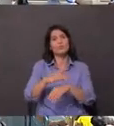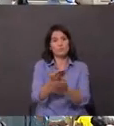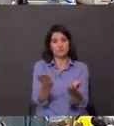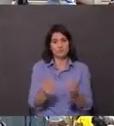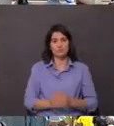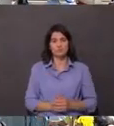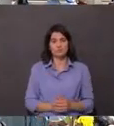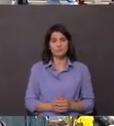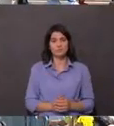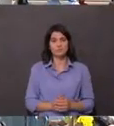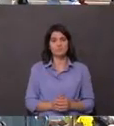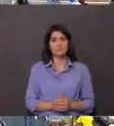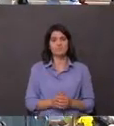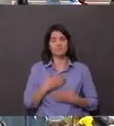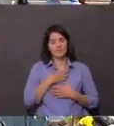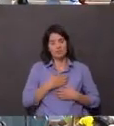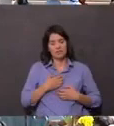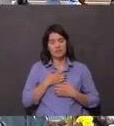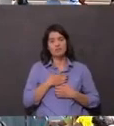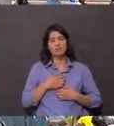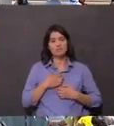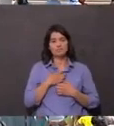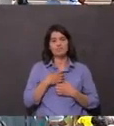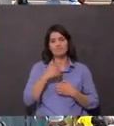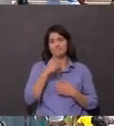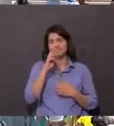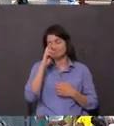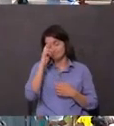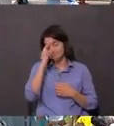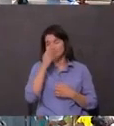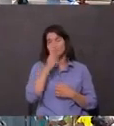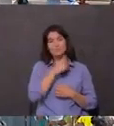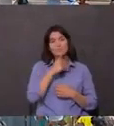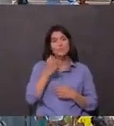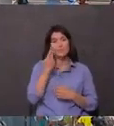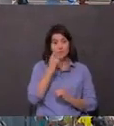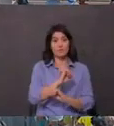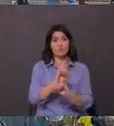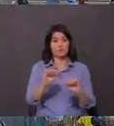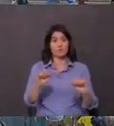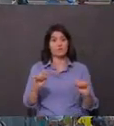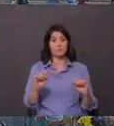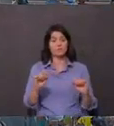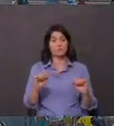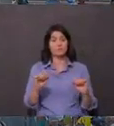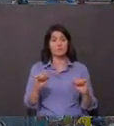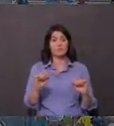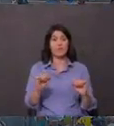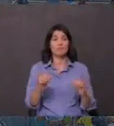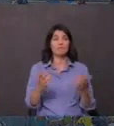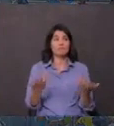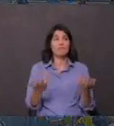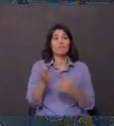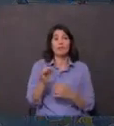A dureza e a amargura e o sofrimento da vossa vida só têm sentido diante desta